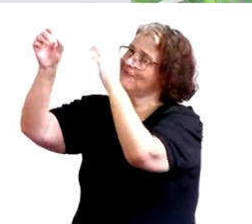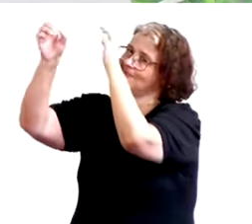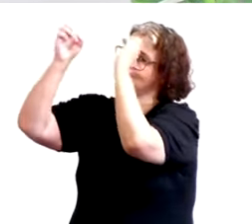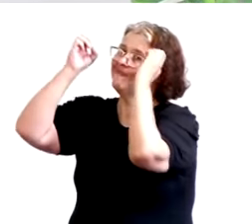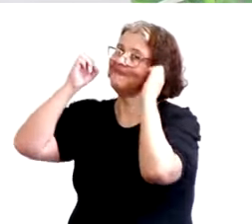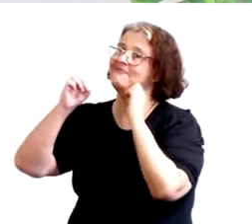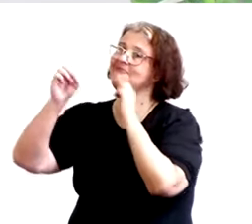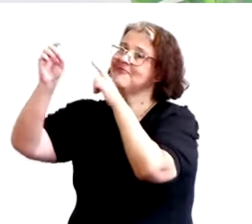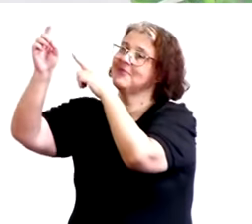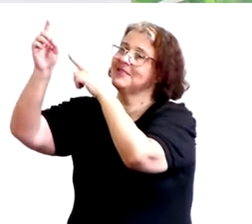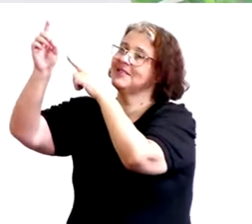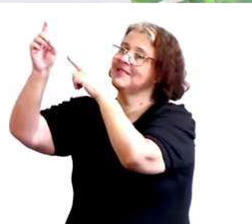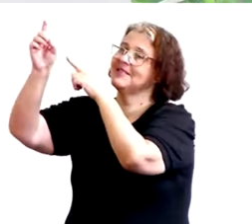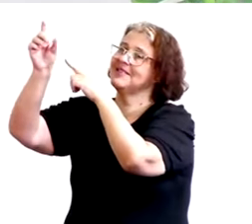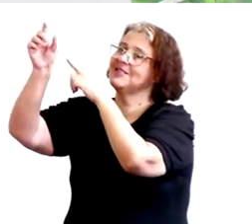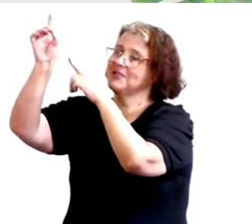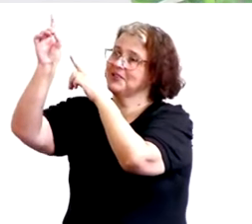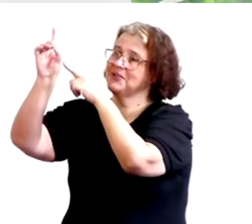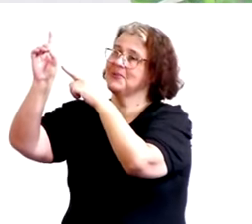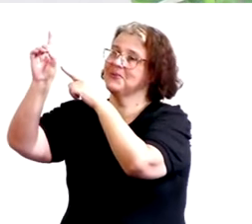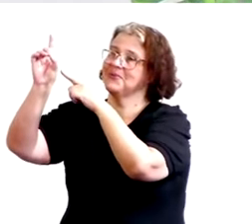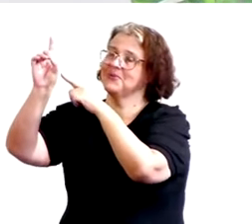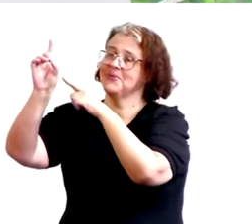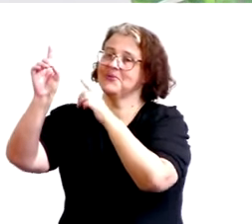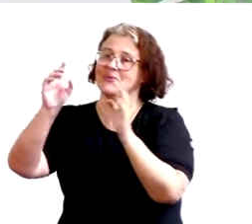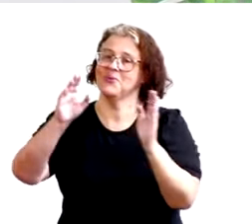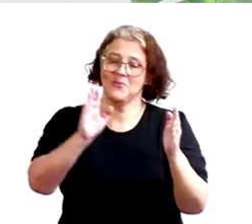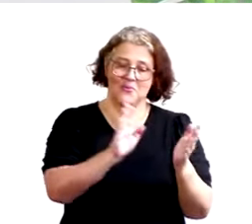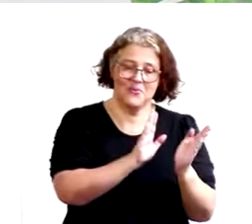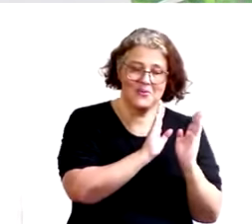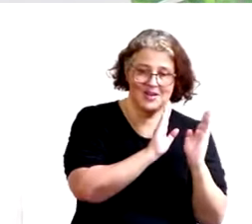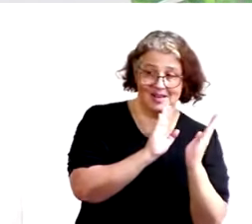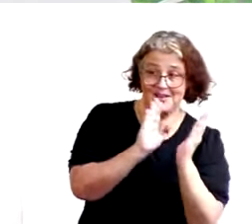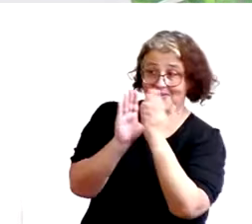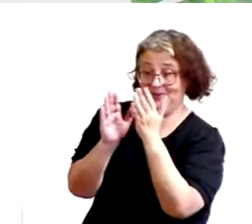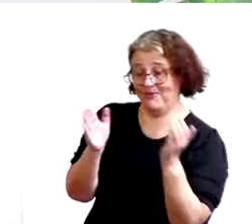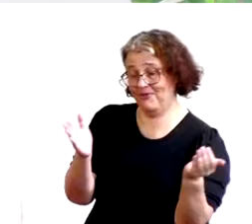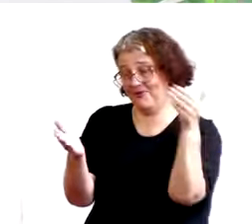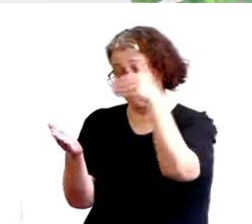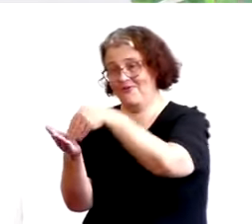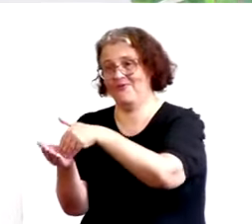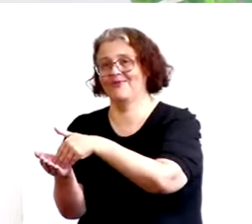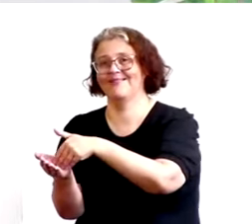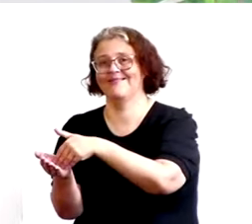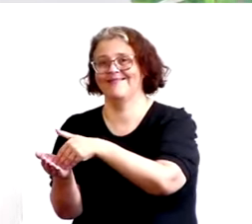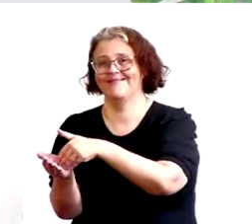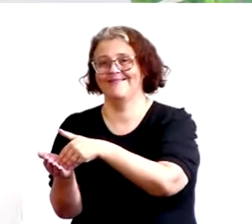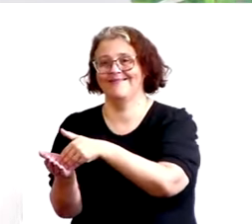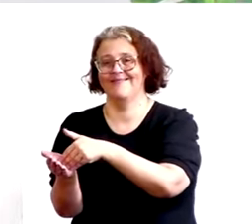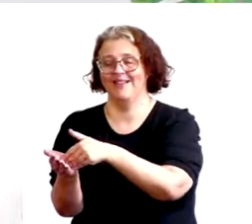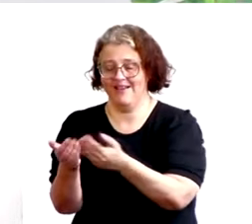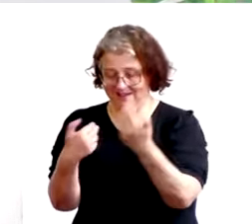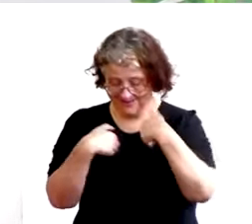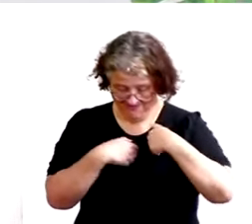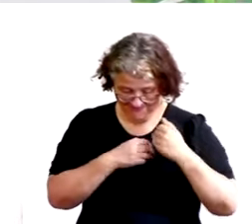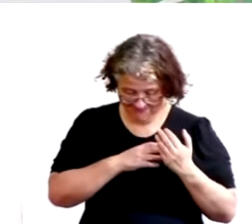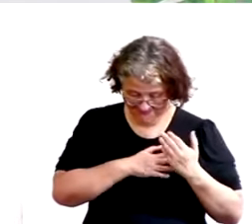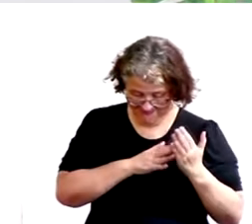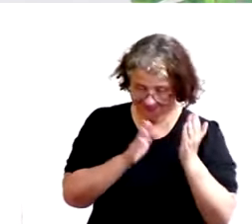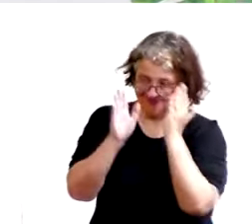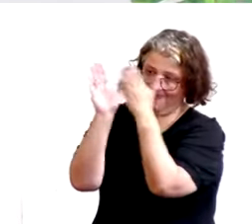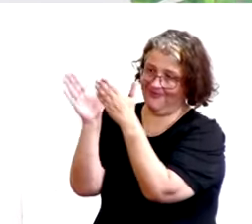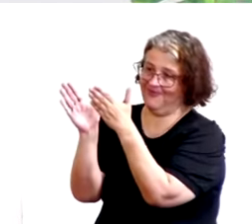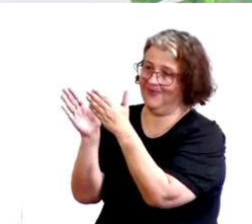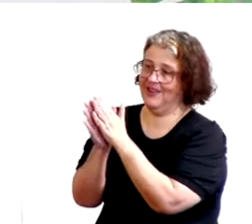o caminho de volta agora o exercício deste homem será sair de dentro dele mesmo e